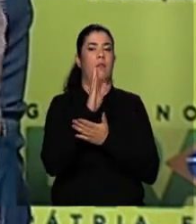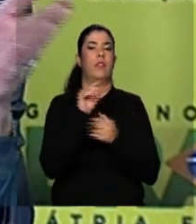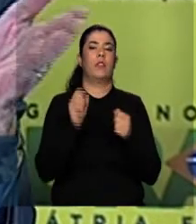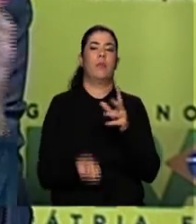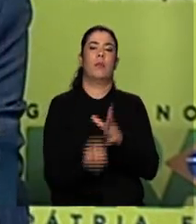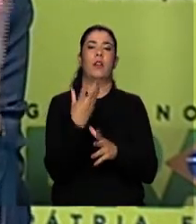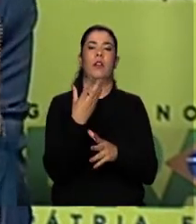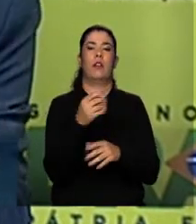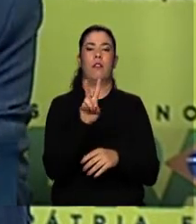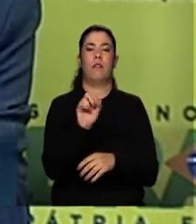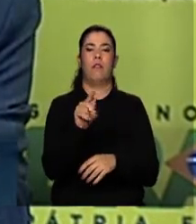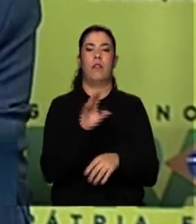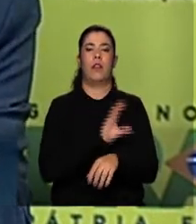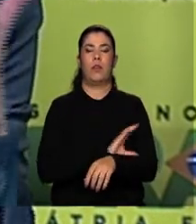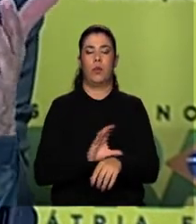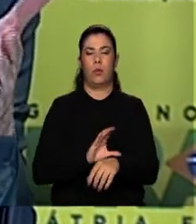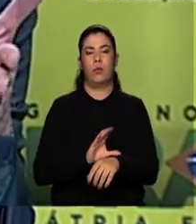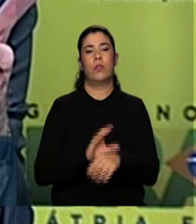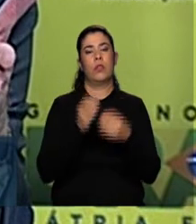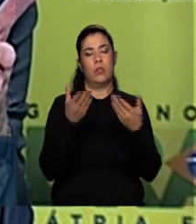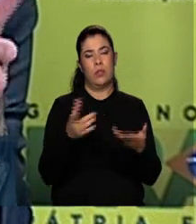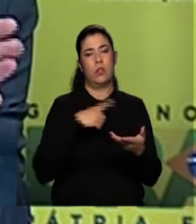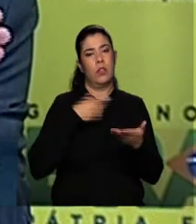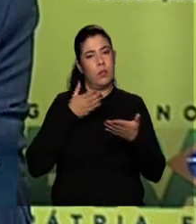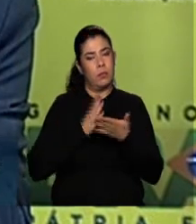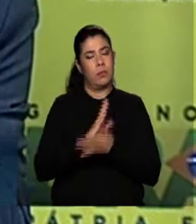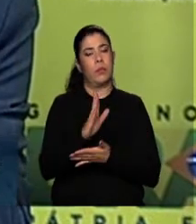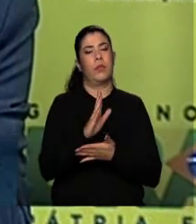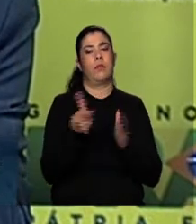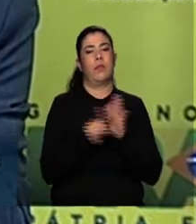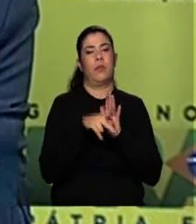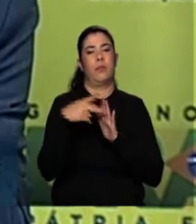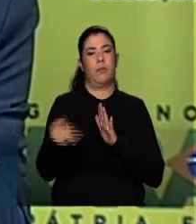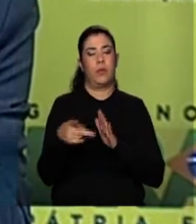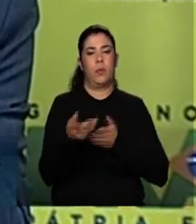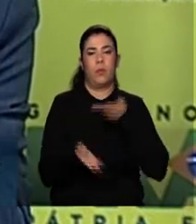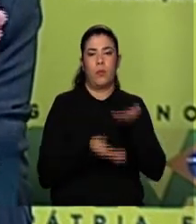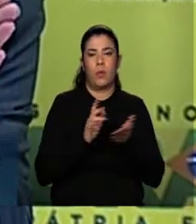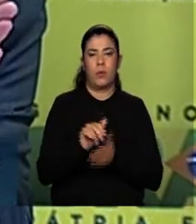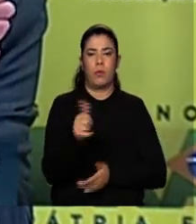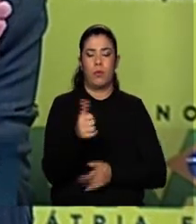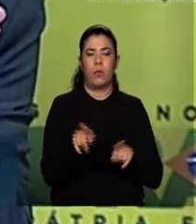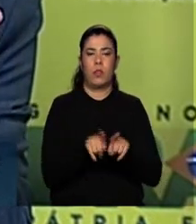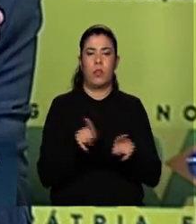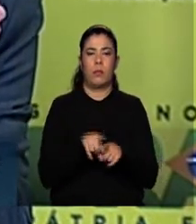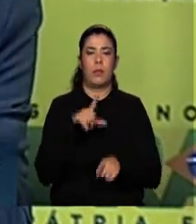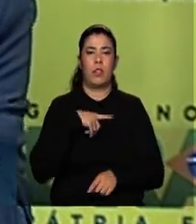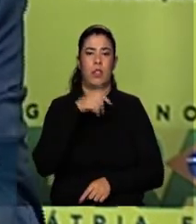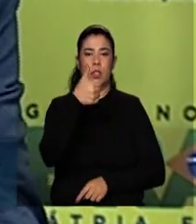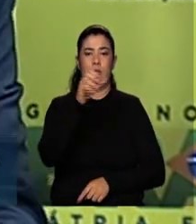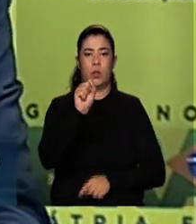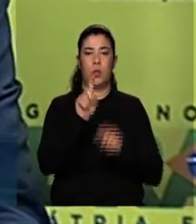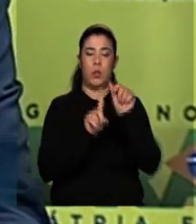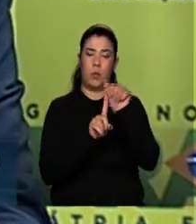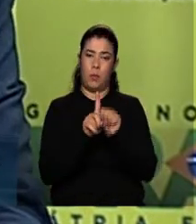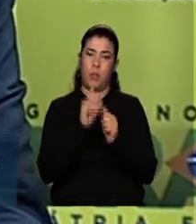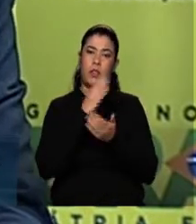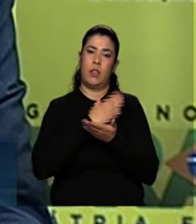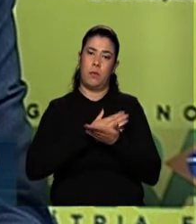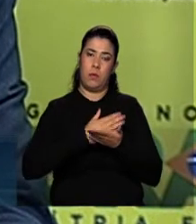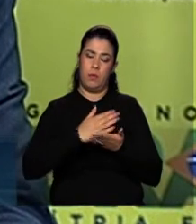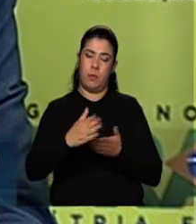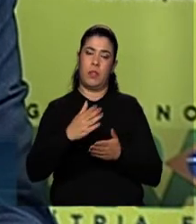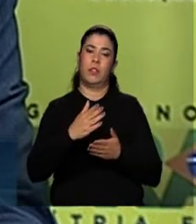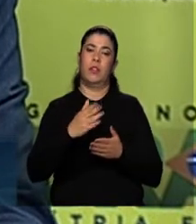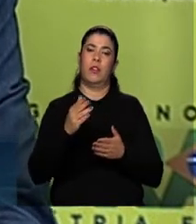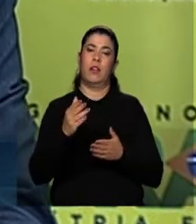com segurança que esse curso, tendo passado pelos mecanismos de qualidade, ela tem 18 meses para o curso iniciar. Mas tem